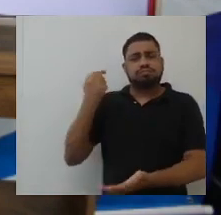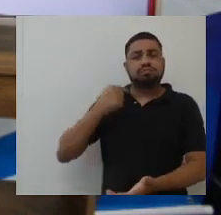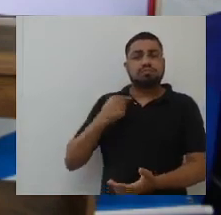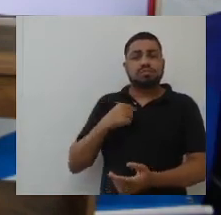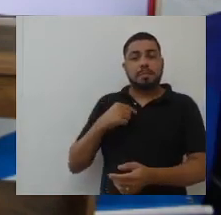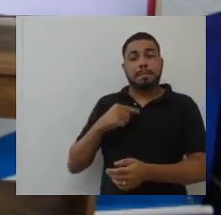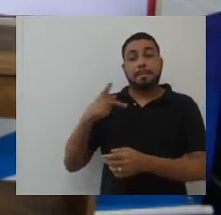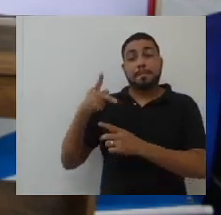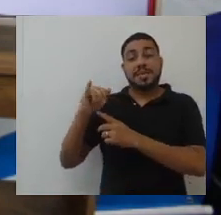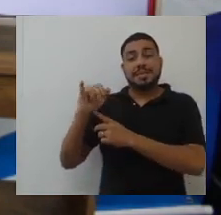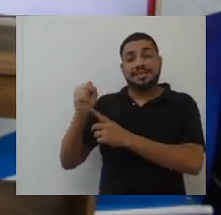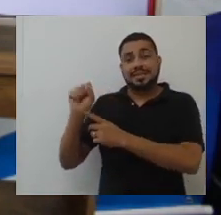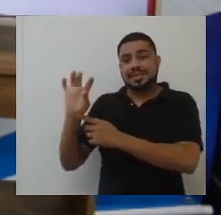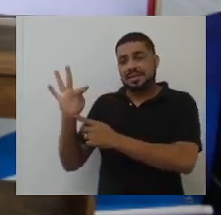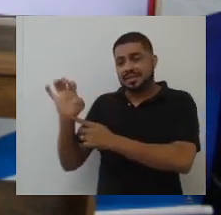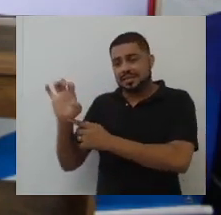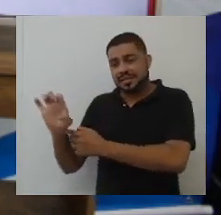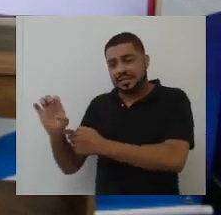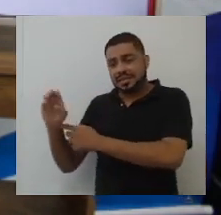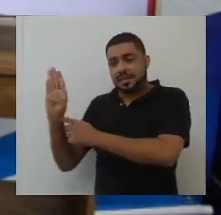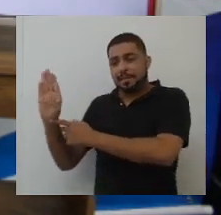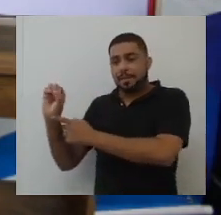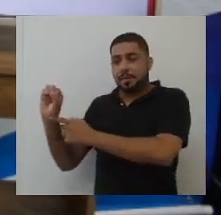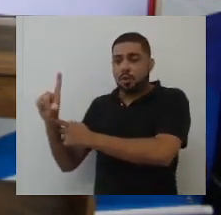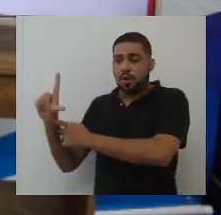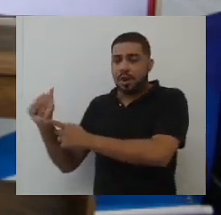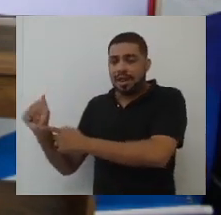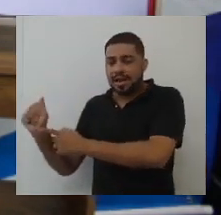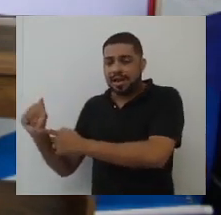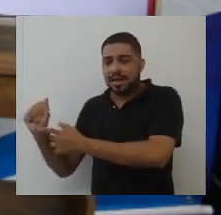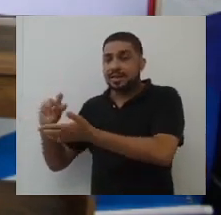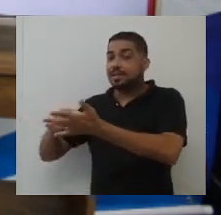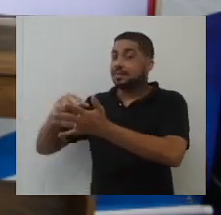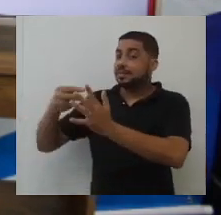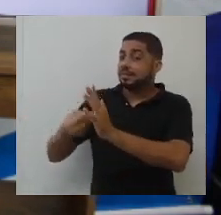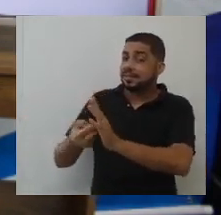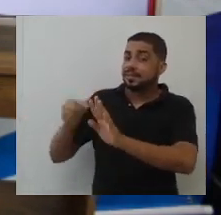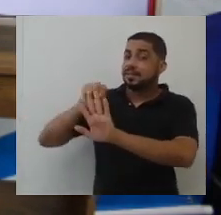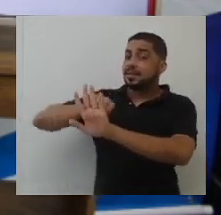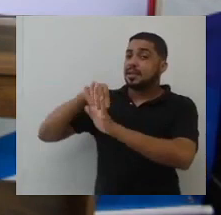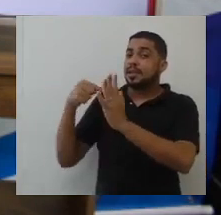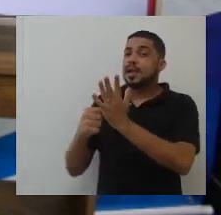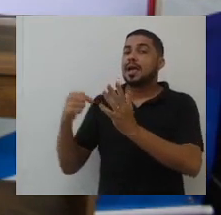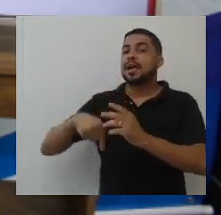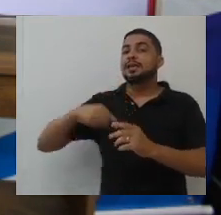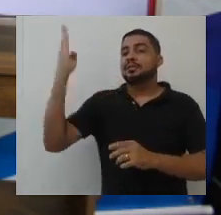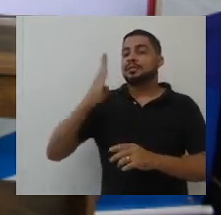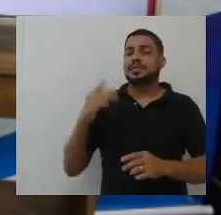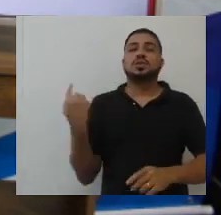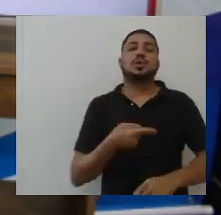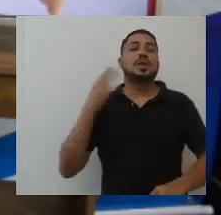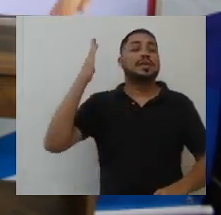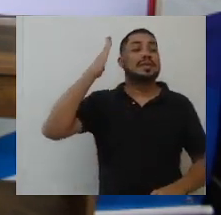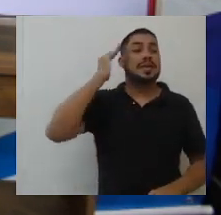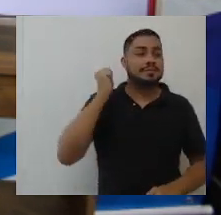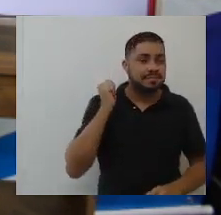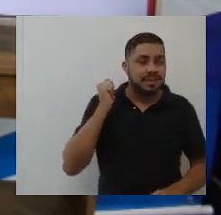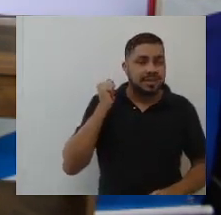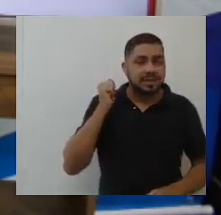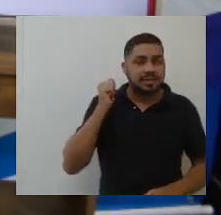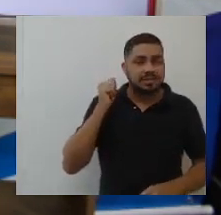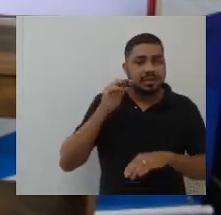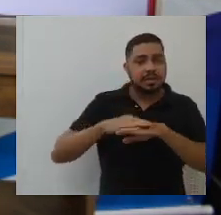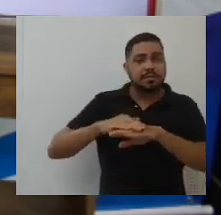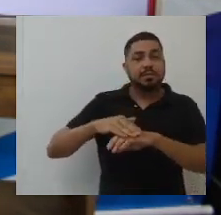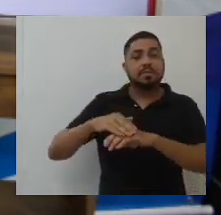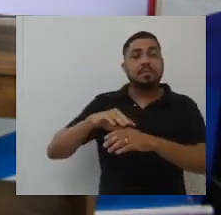Só que nós nativos, nascidos aqui no Brasil, falamos português fluentemente, nós sabemos que por